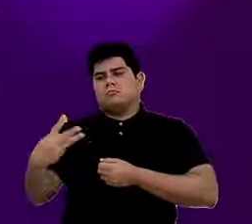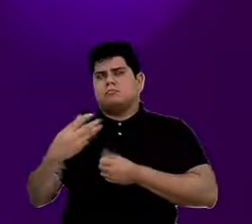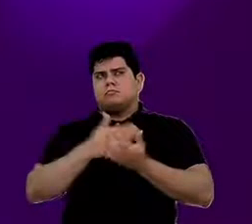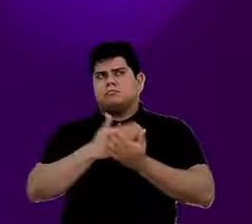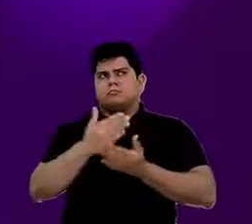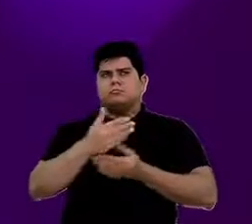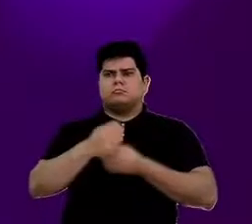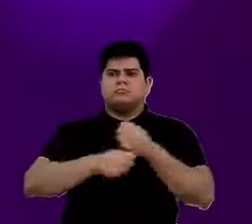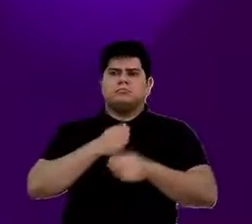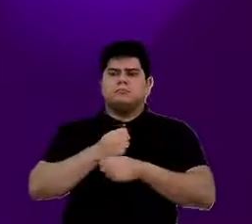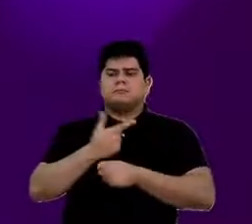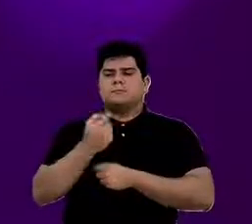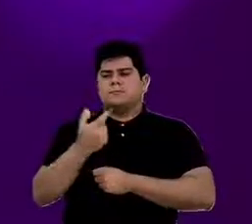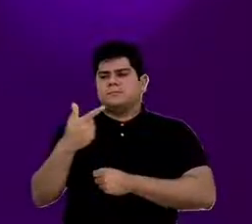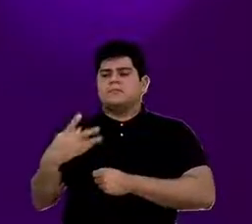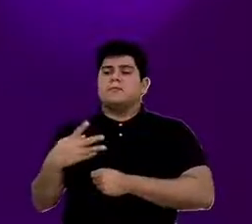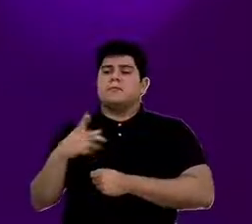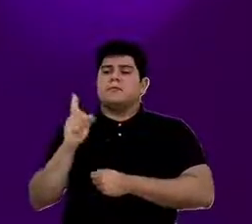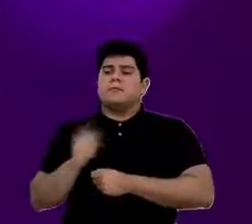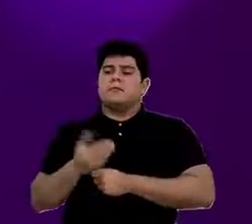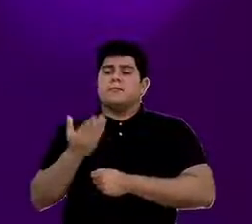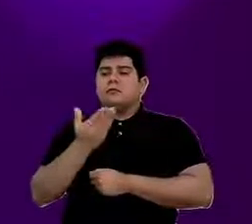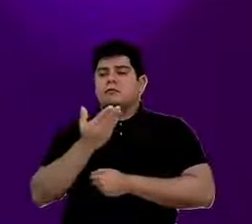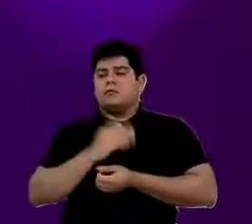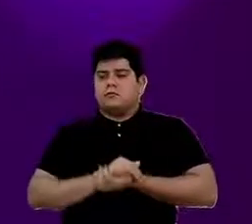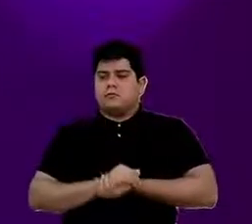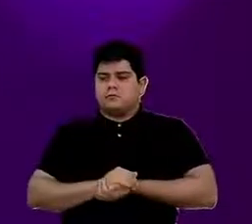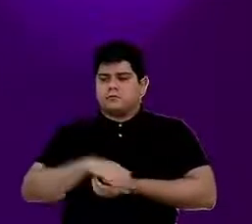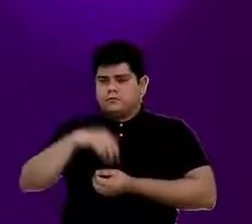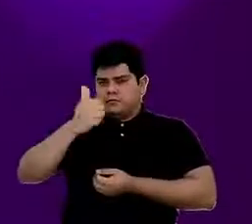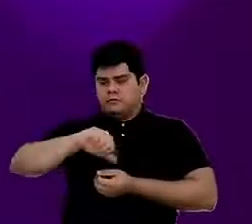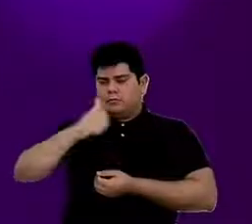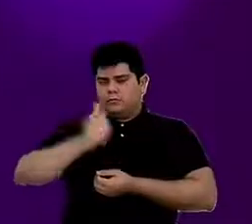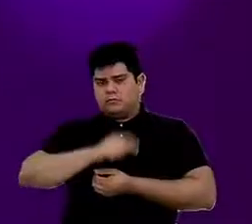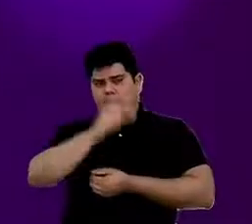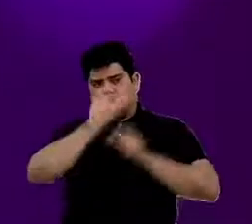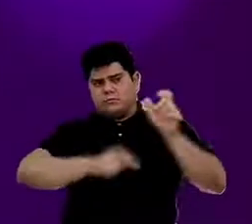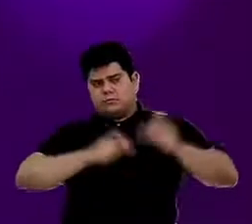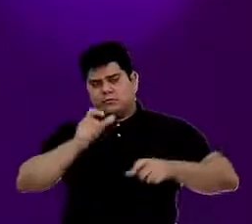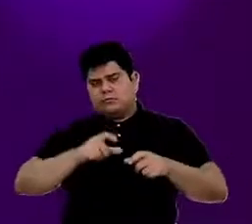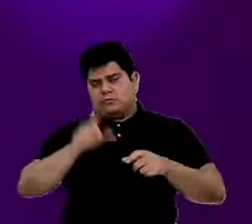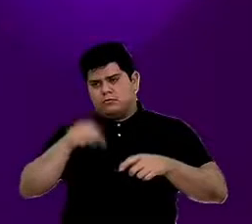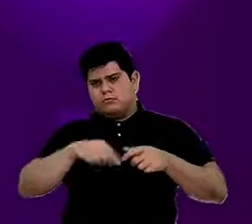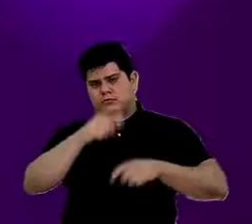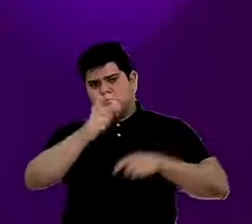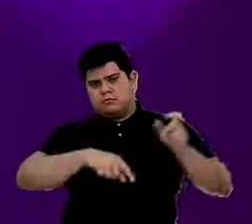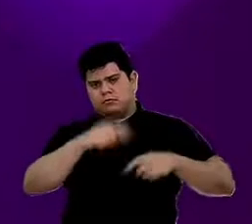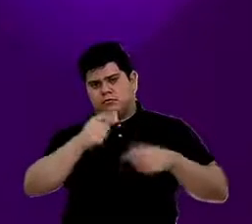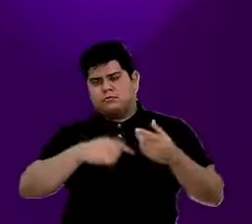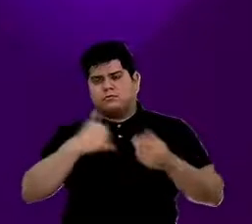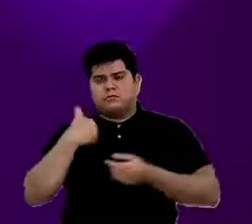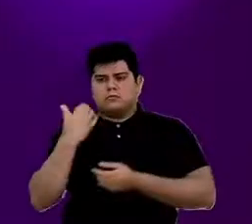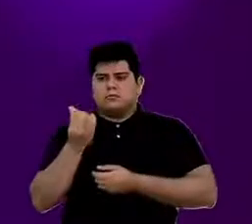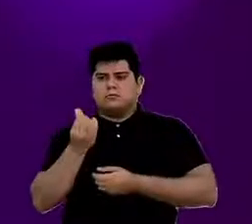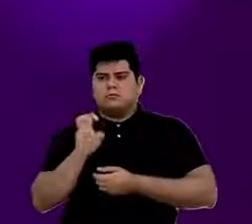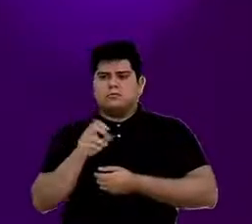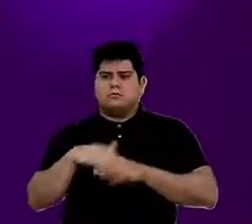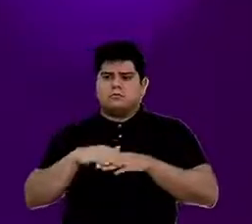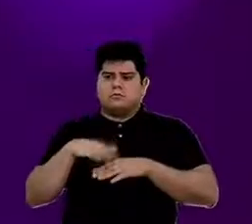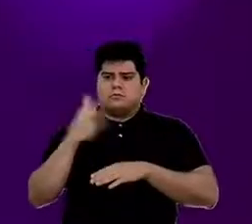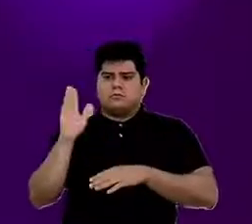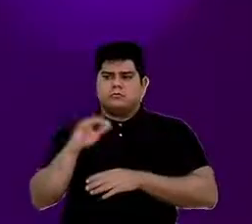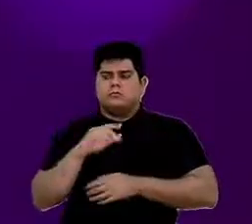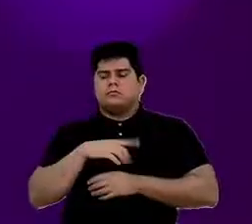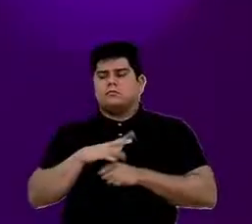de 24, que é o Early TAV, que avaliou pacientes, está avaliando pacientes com idade acima de 65 anos, com